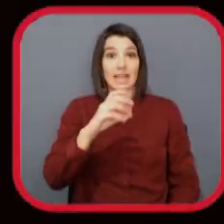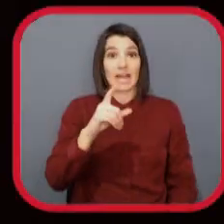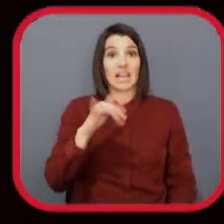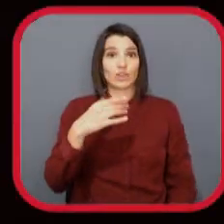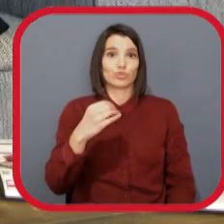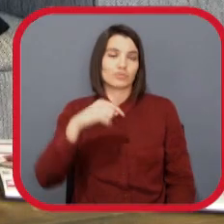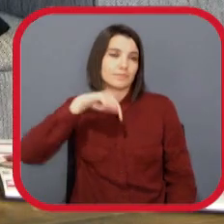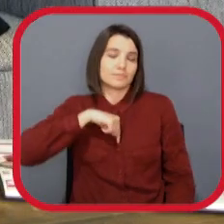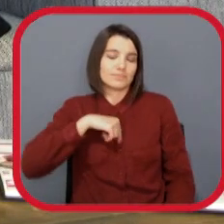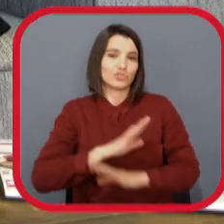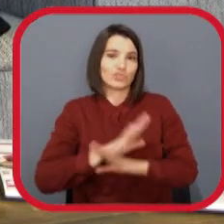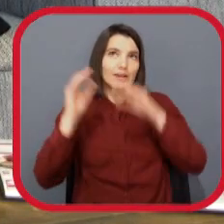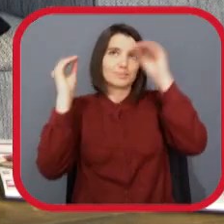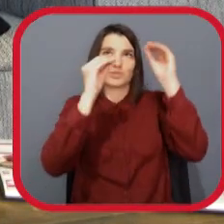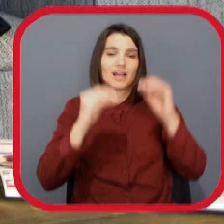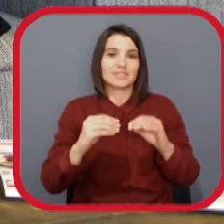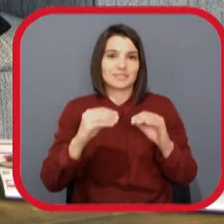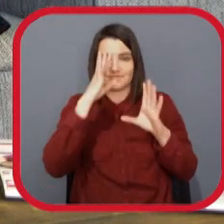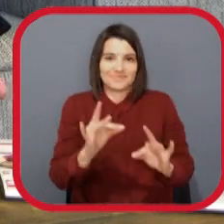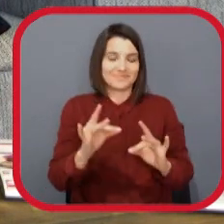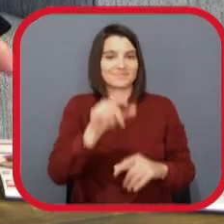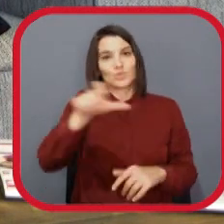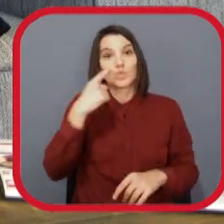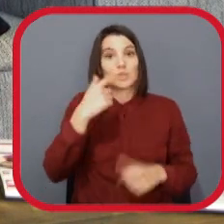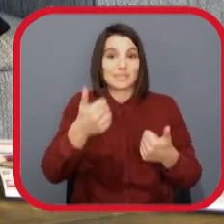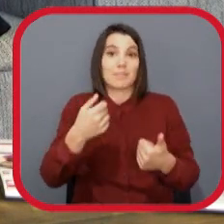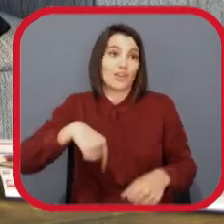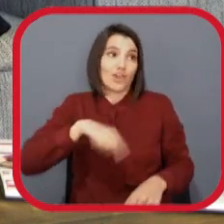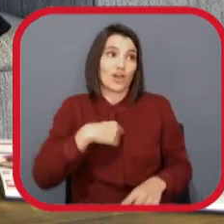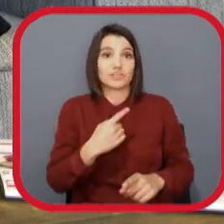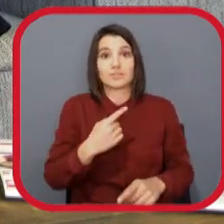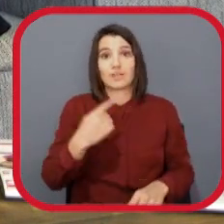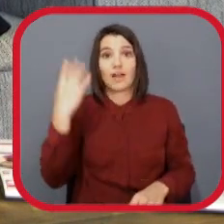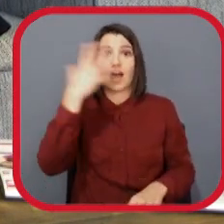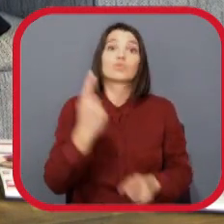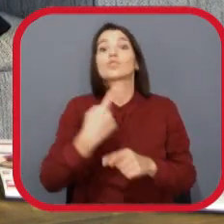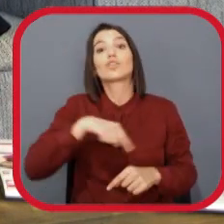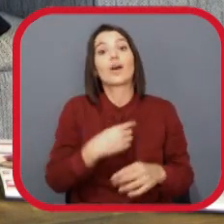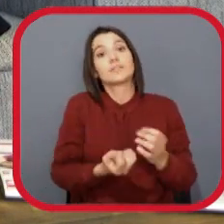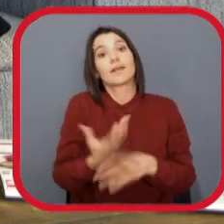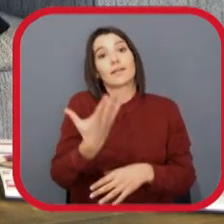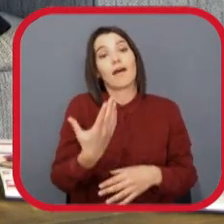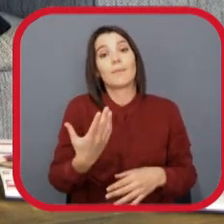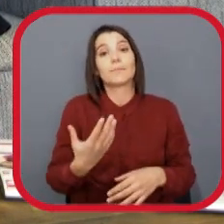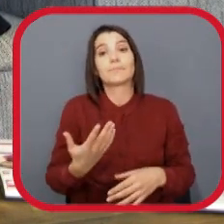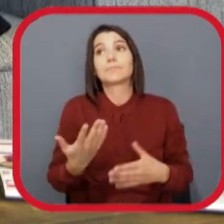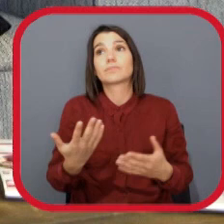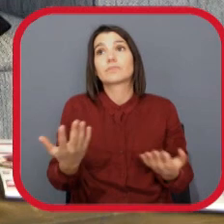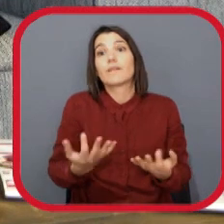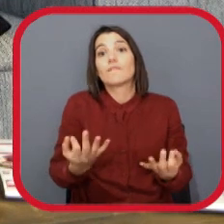Quem conhecia melhor os personagens éramos nós, os próprios atores, fomos nós que os fizemos. Foi basicamente, durante estes 10